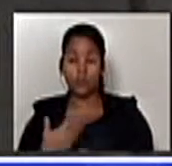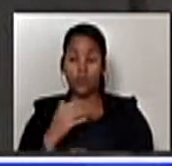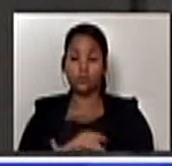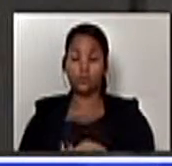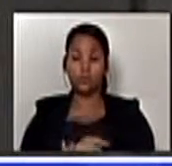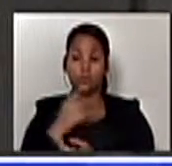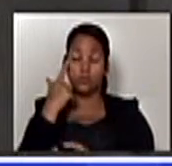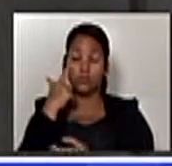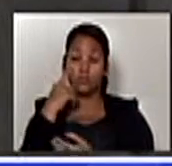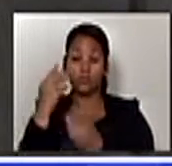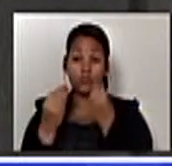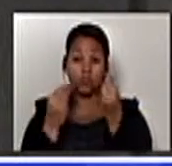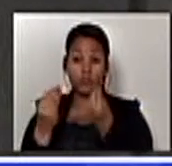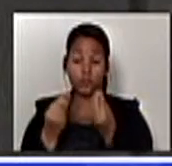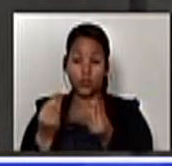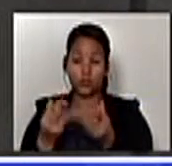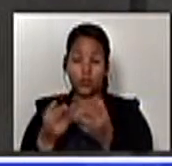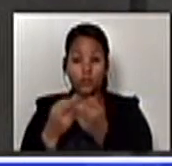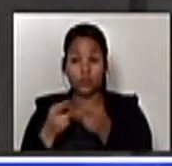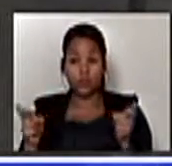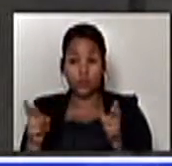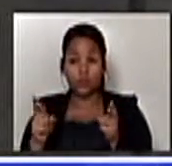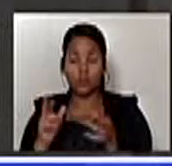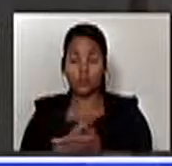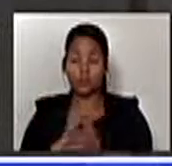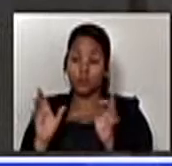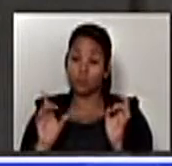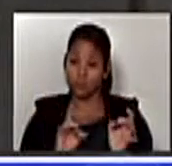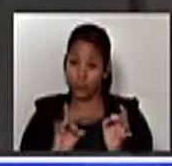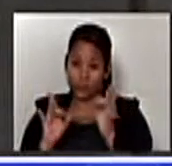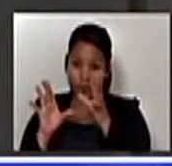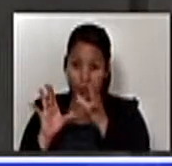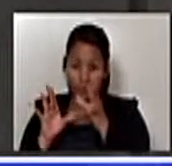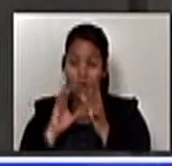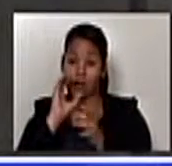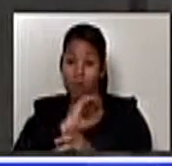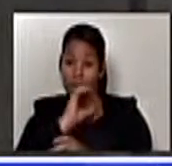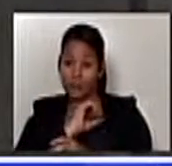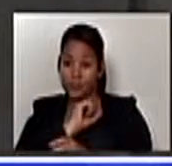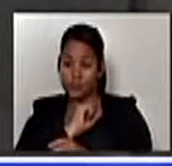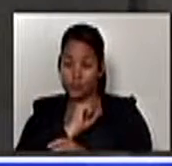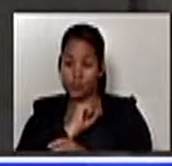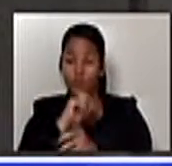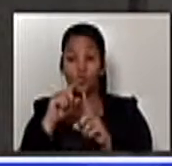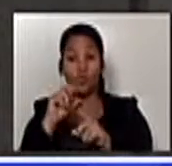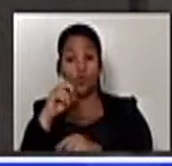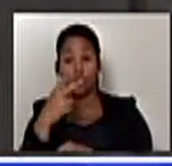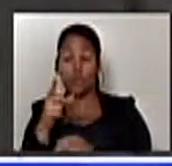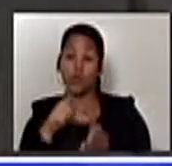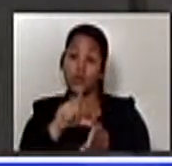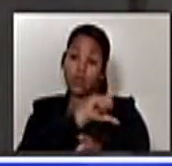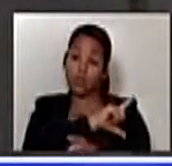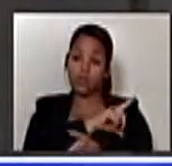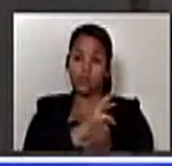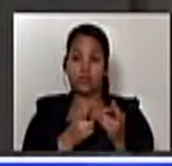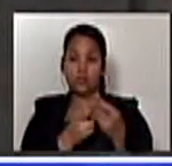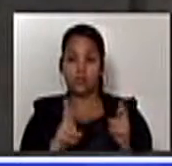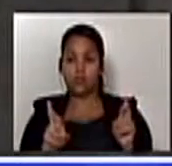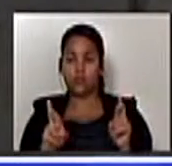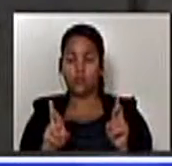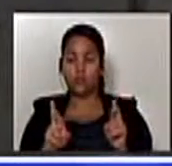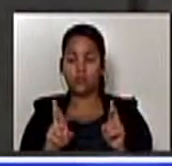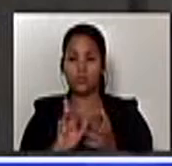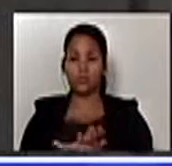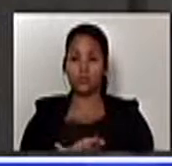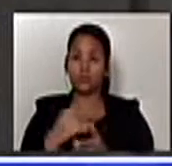andar com a venda anteriormente, de resolver esse imbróglio com a gente, Eu acredito, deputado, que ninguém vai querer